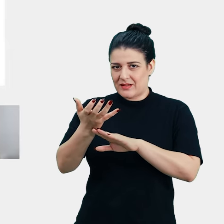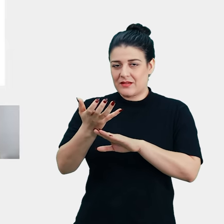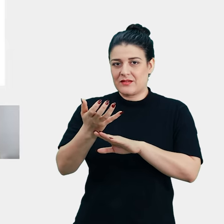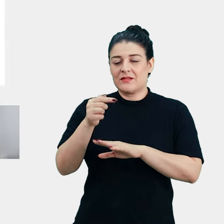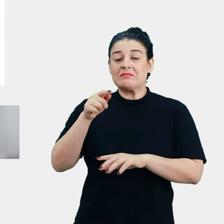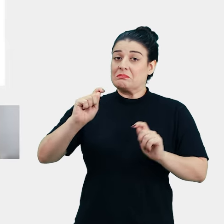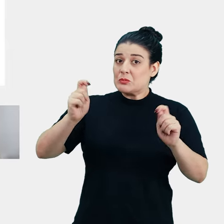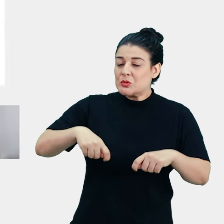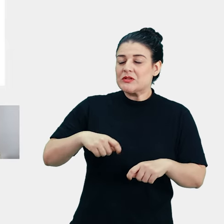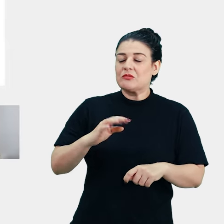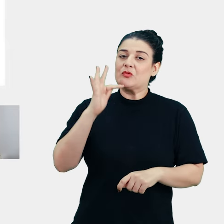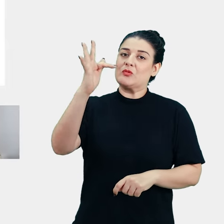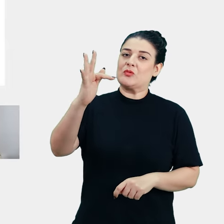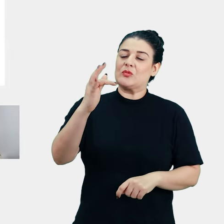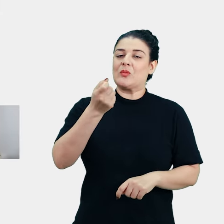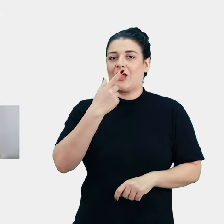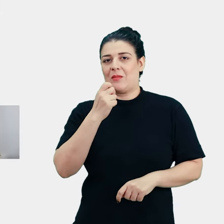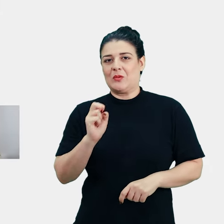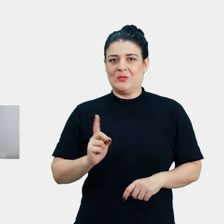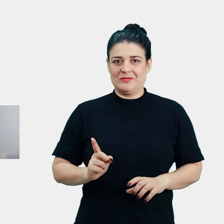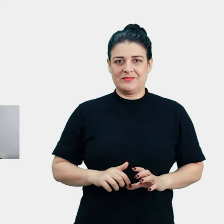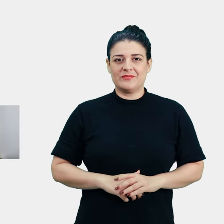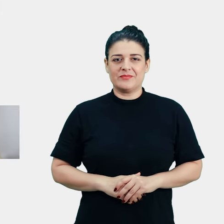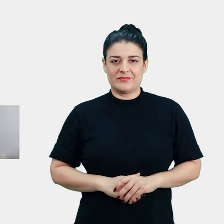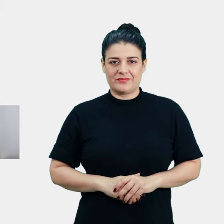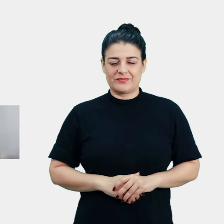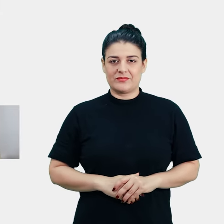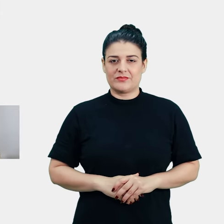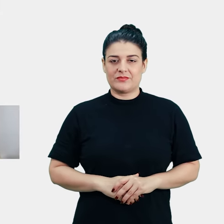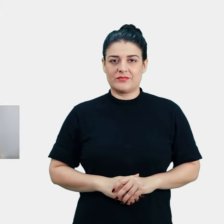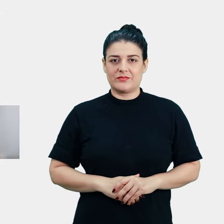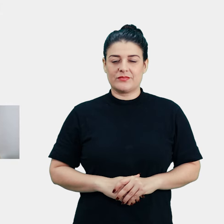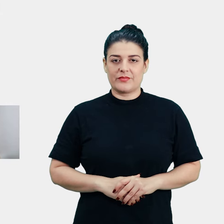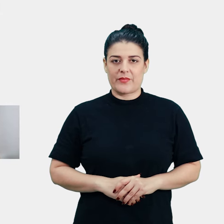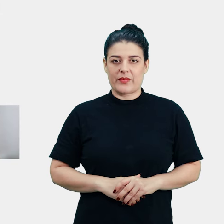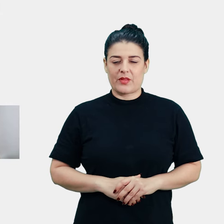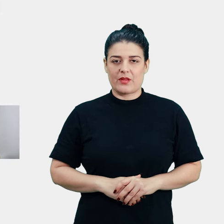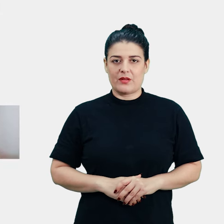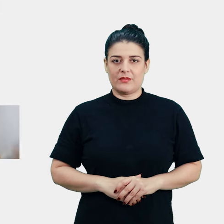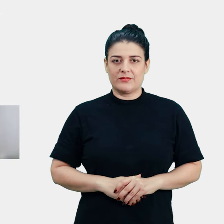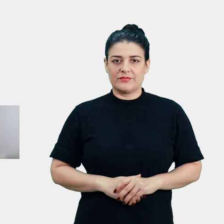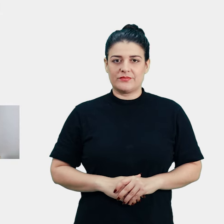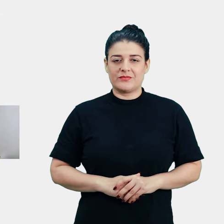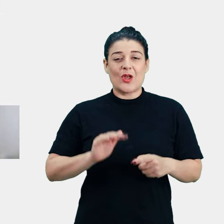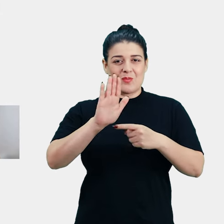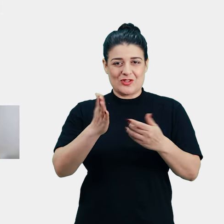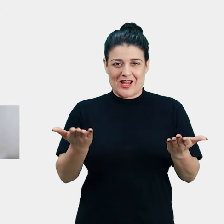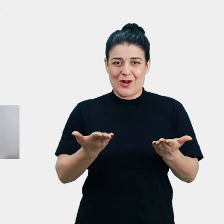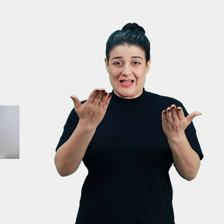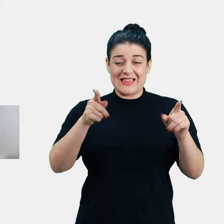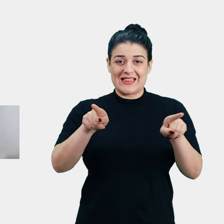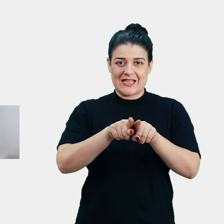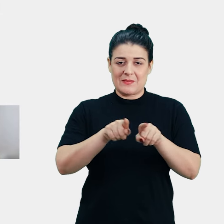frações promissoras, tá? E aqui, pessoal, para quem se interessar